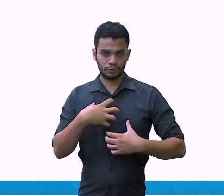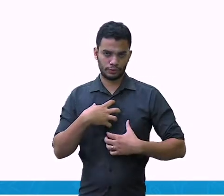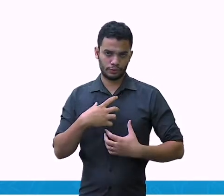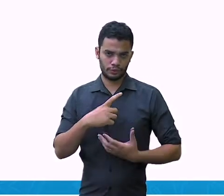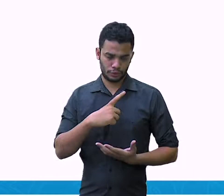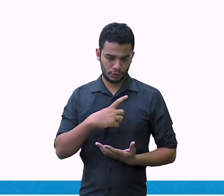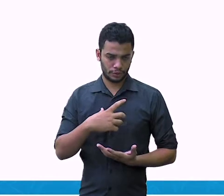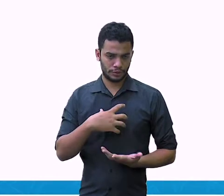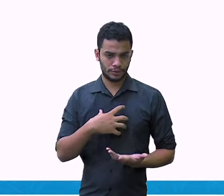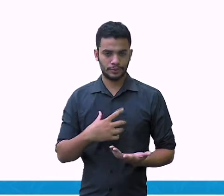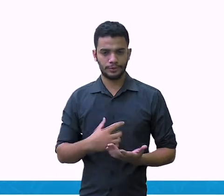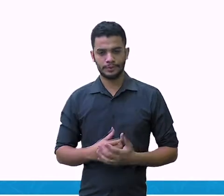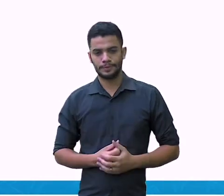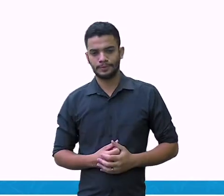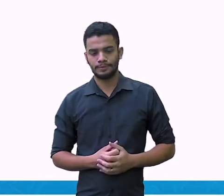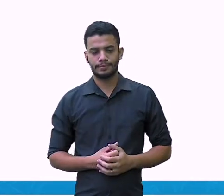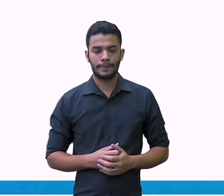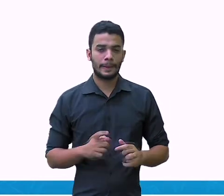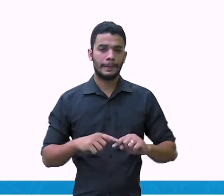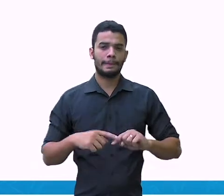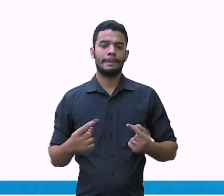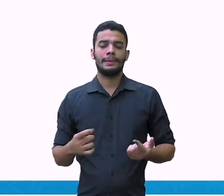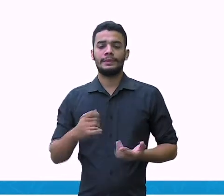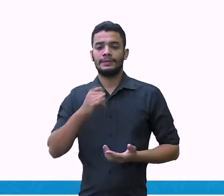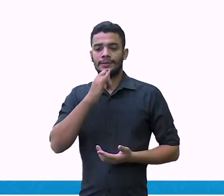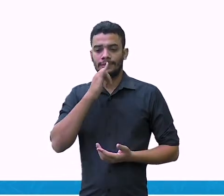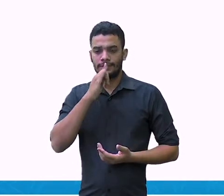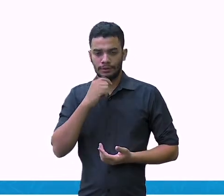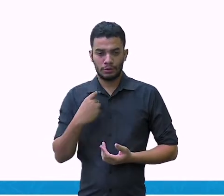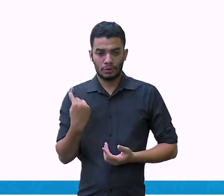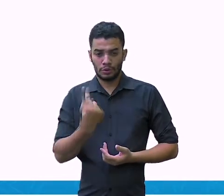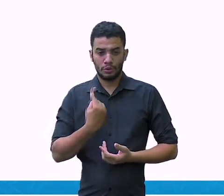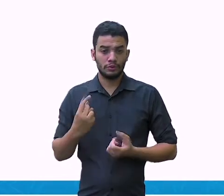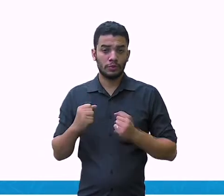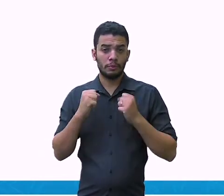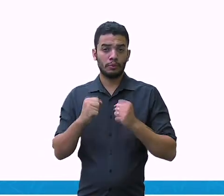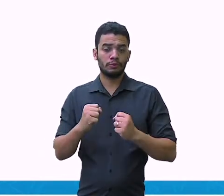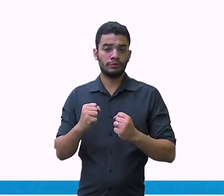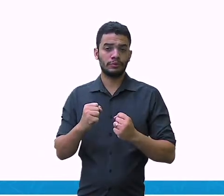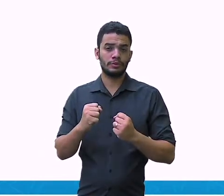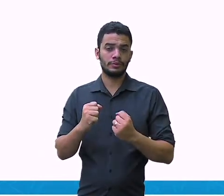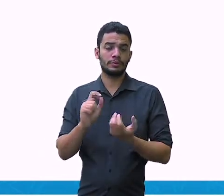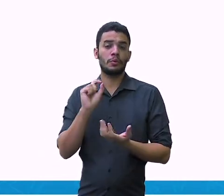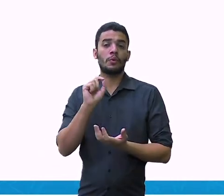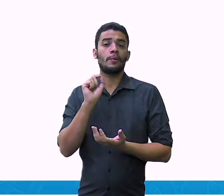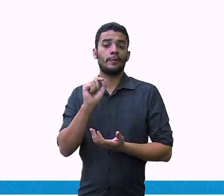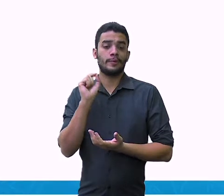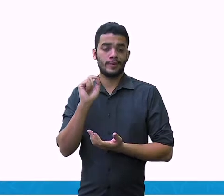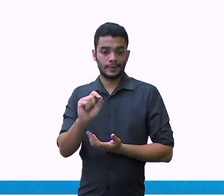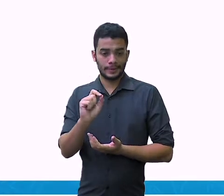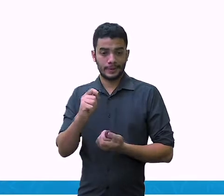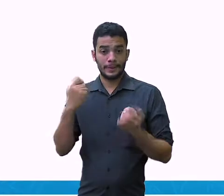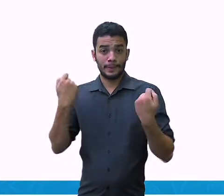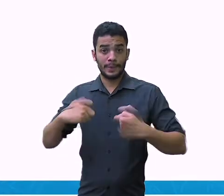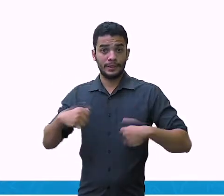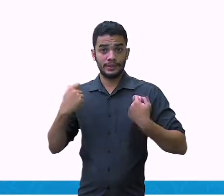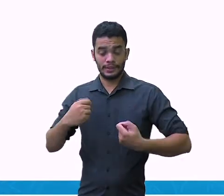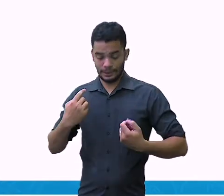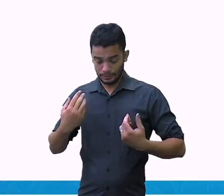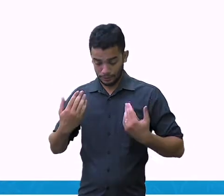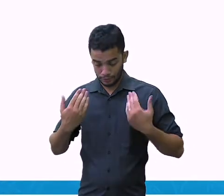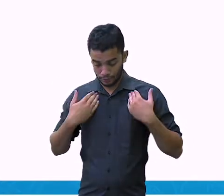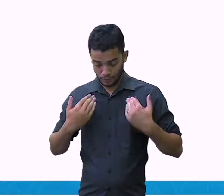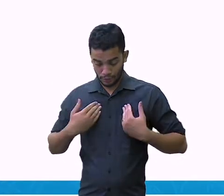nós precisamos, nós podemos, devemos colaborar para que